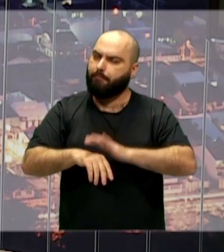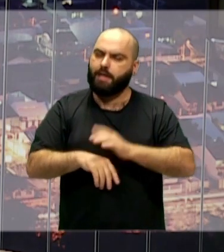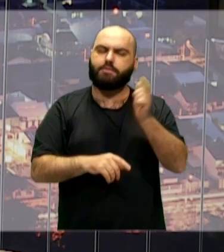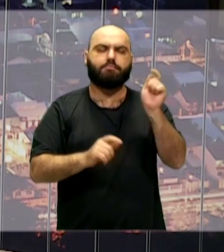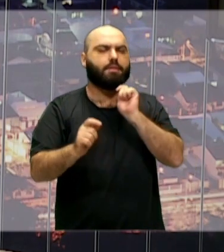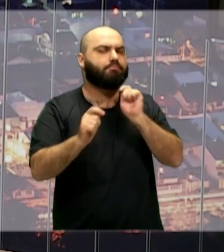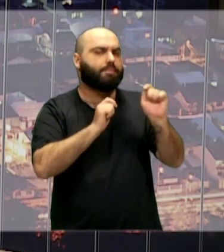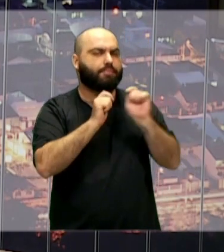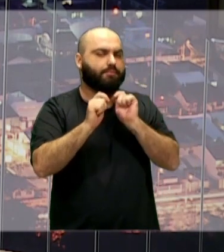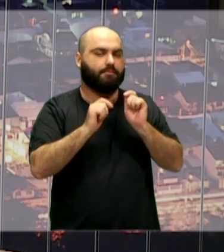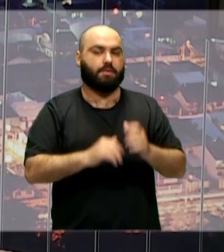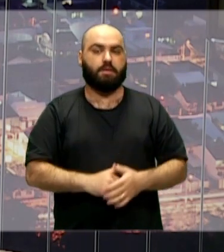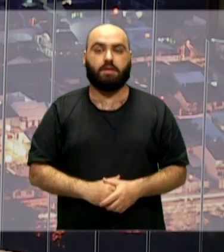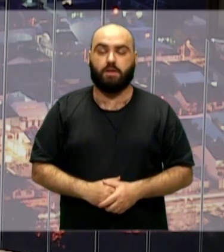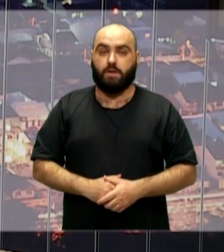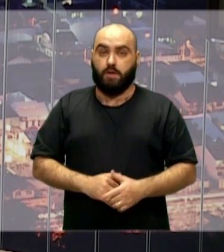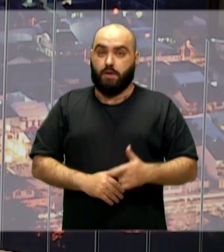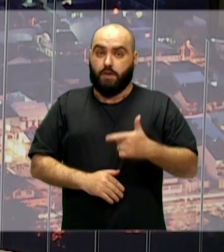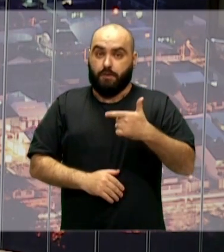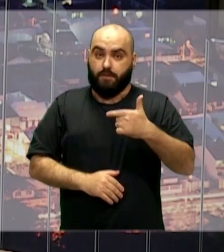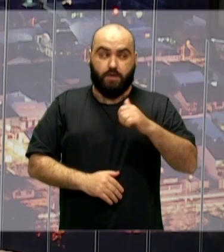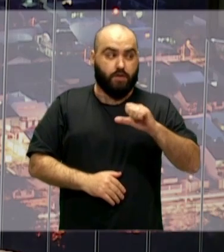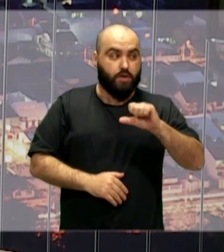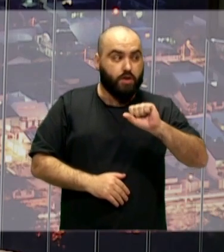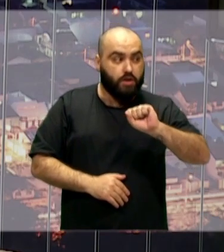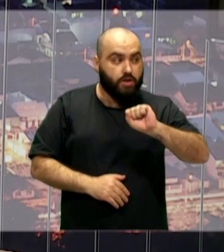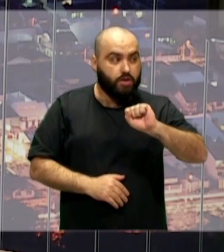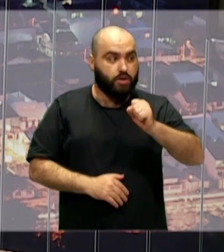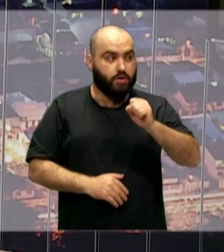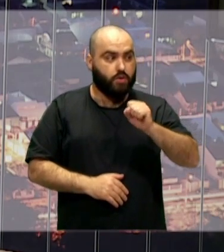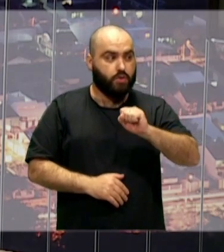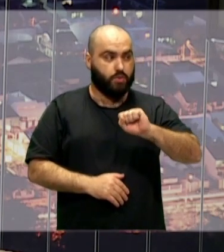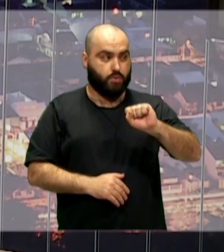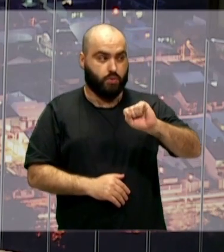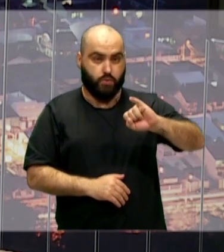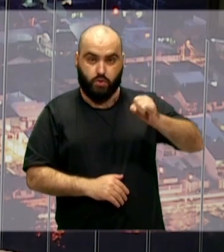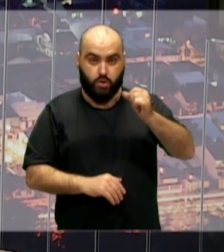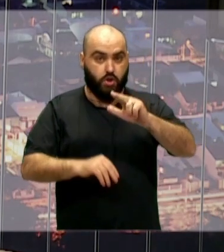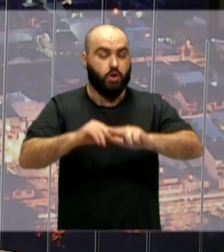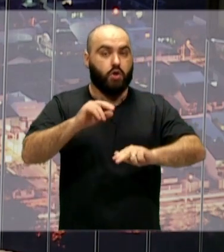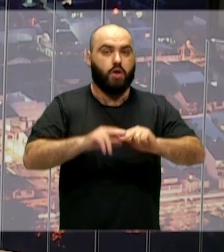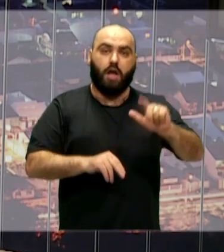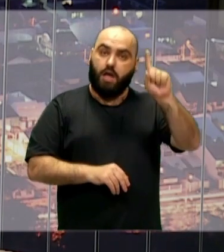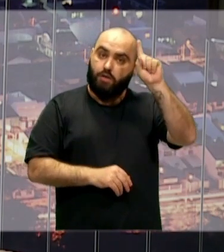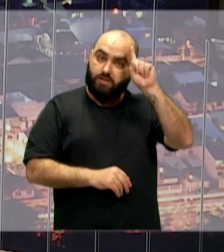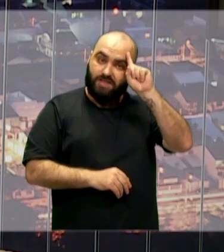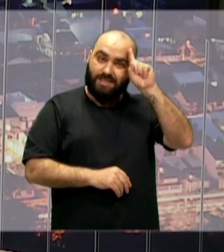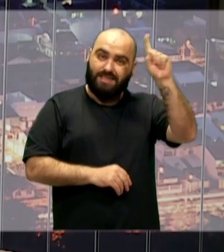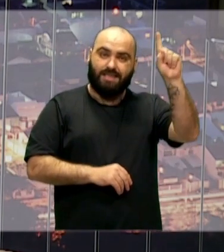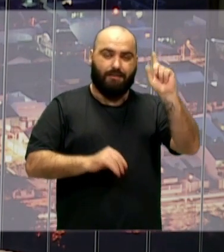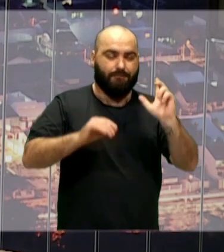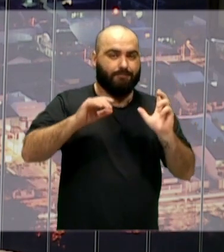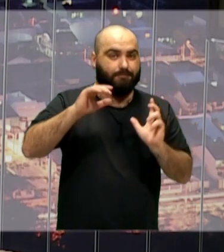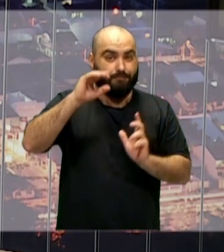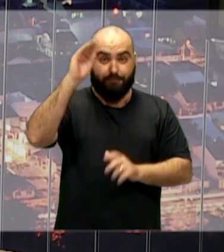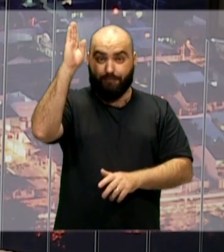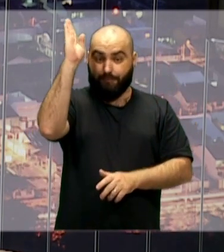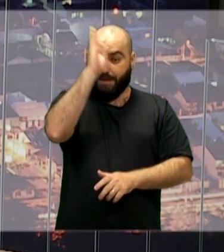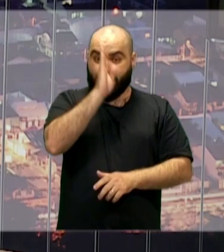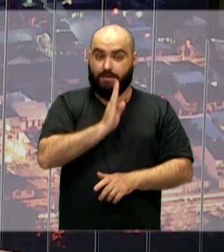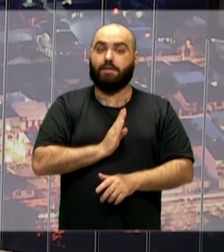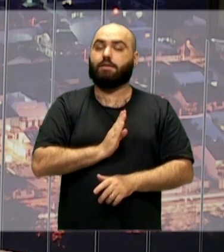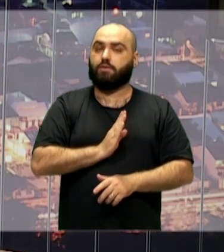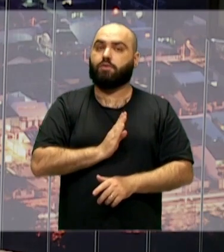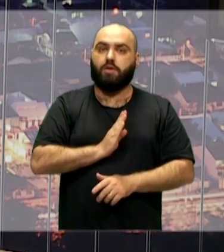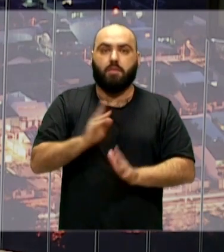Aberta. 28 de junho é o Dia Internacional do Orgulho LGBTQIAPN+. 28 de junho